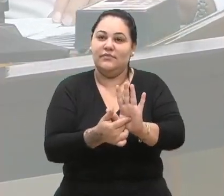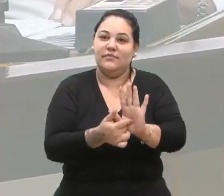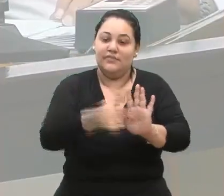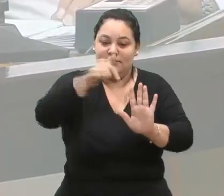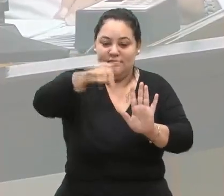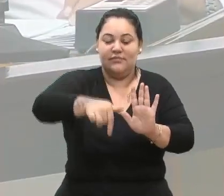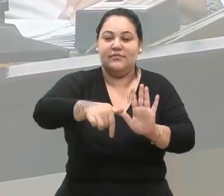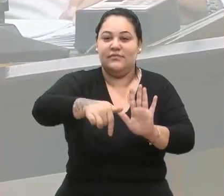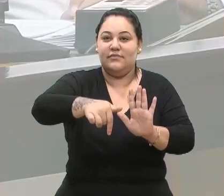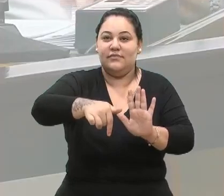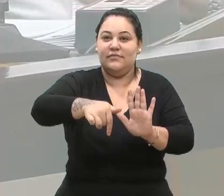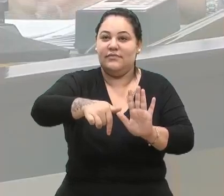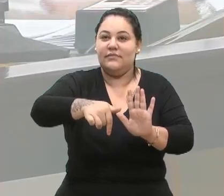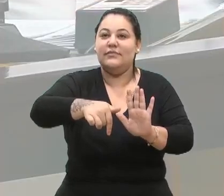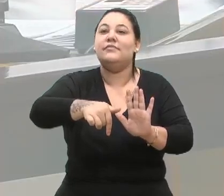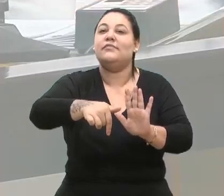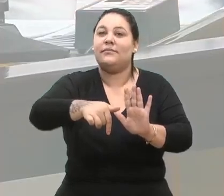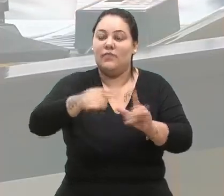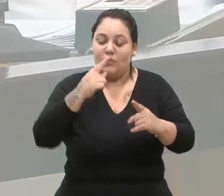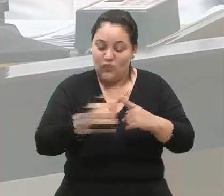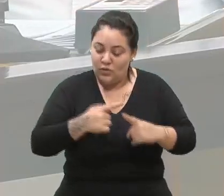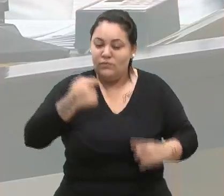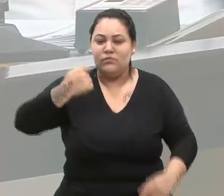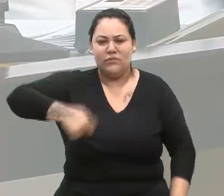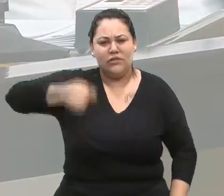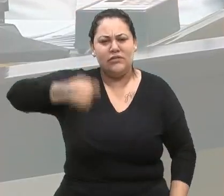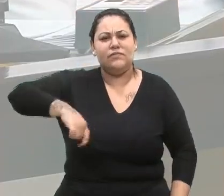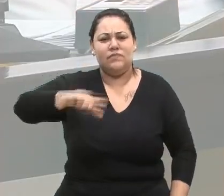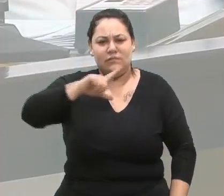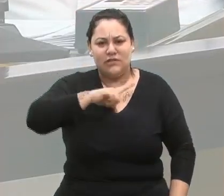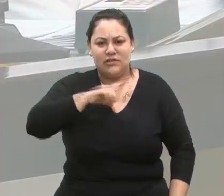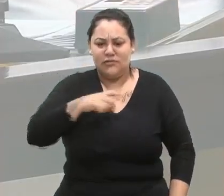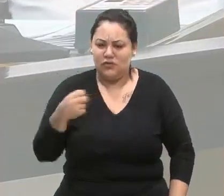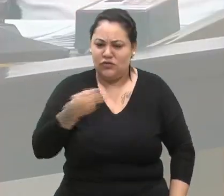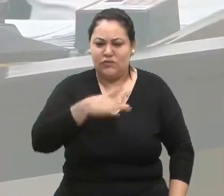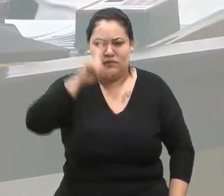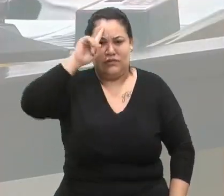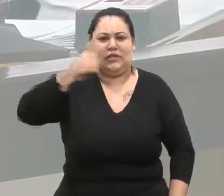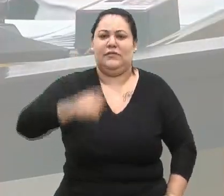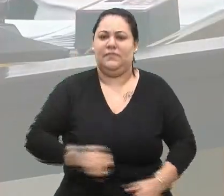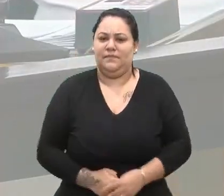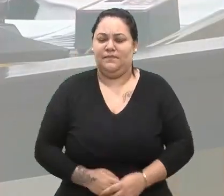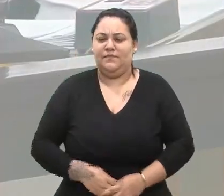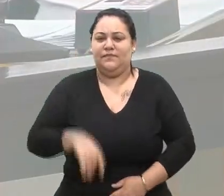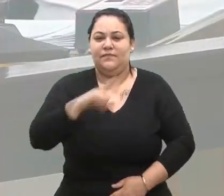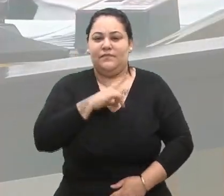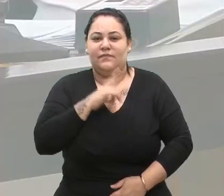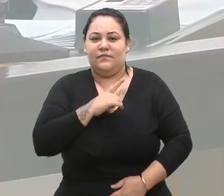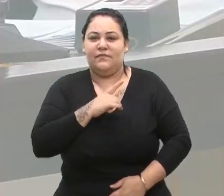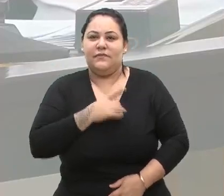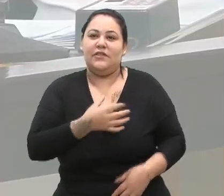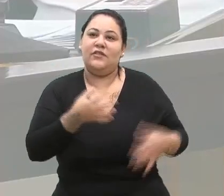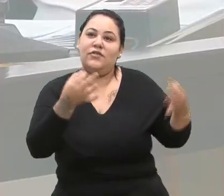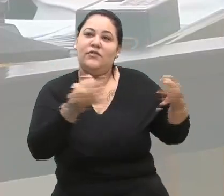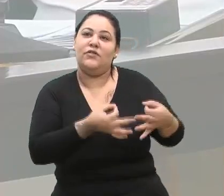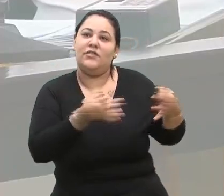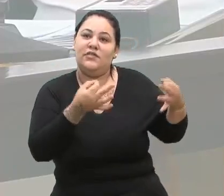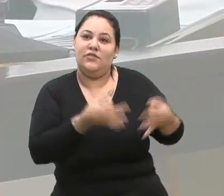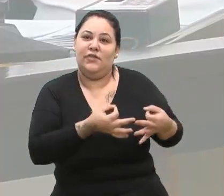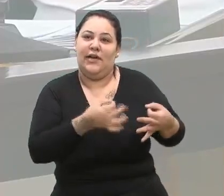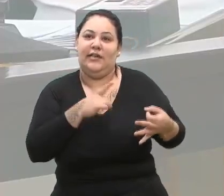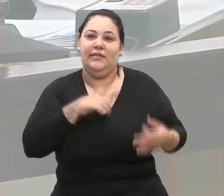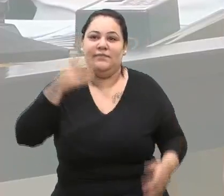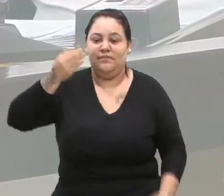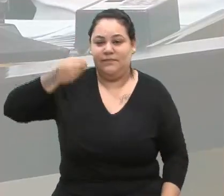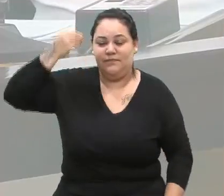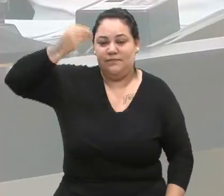fato, ele é algo que precisa ter novas ideias. Tenho certeza que trarão aqui experiências da